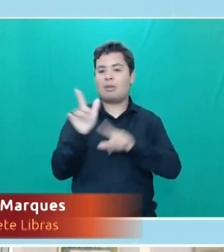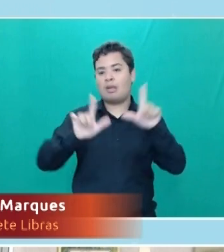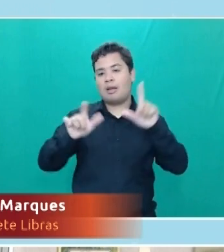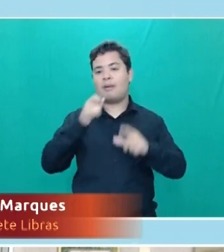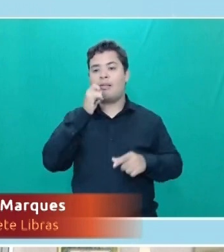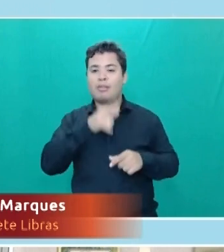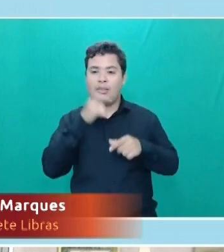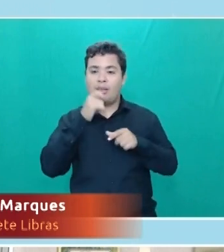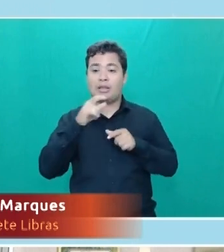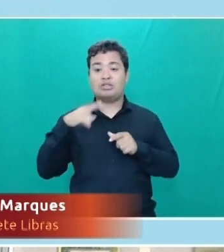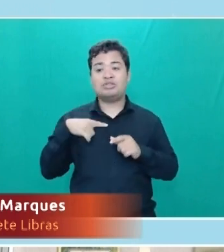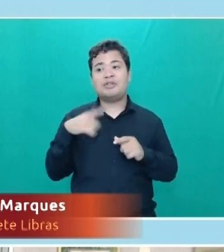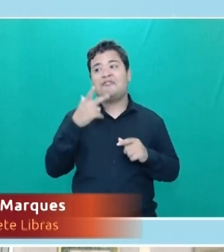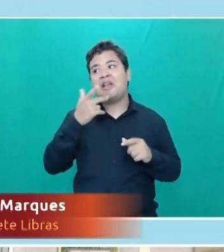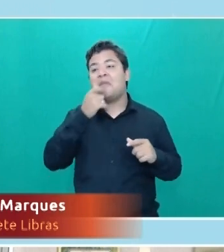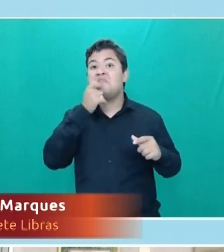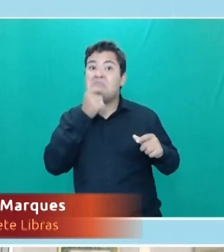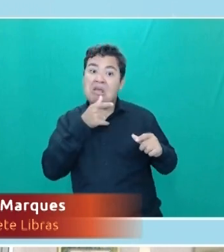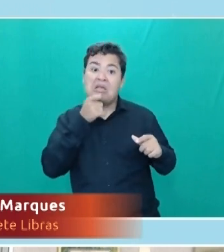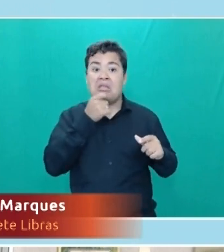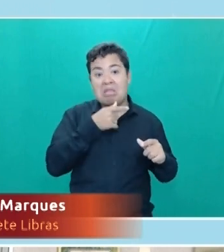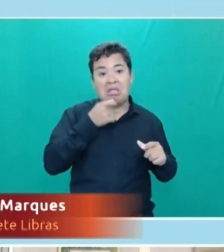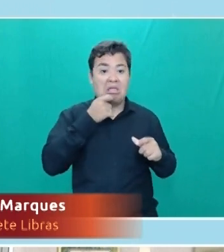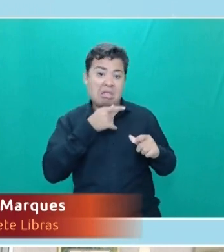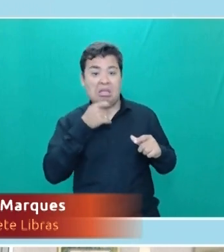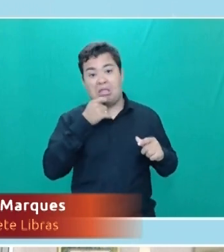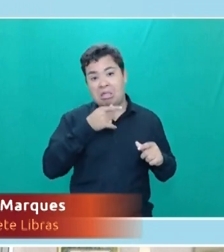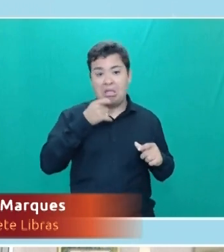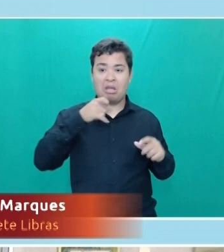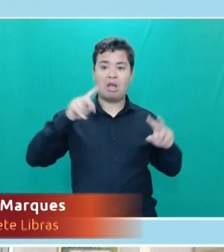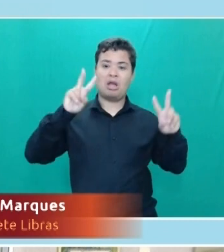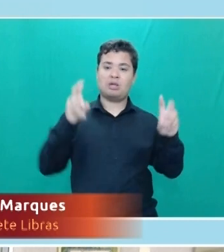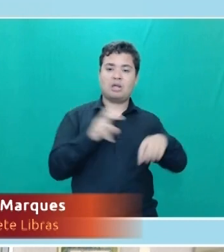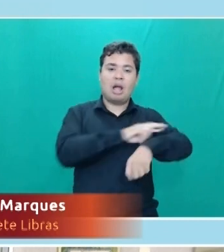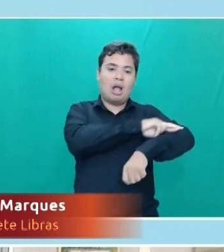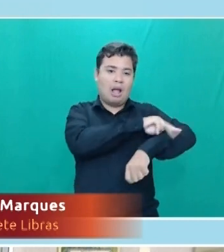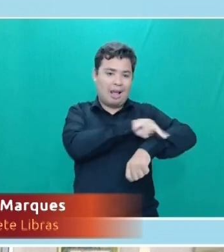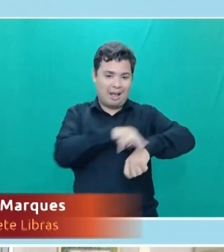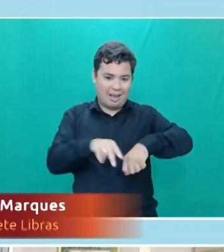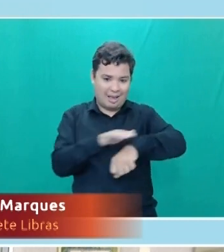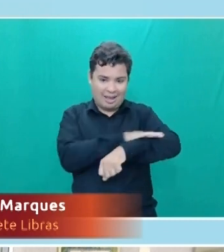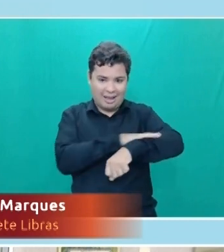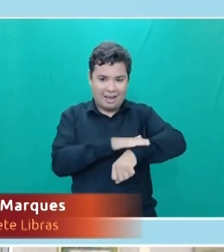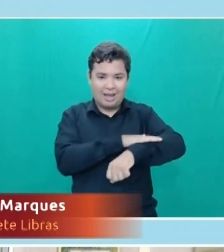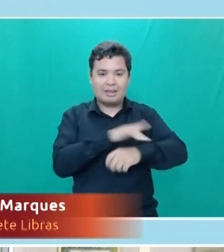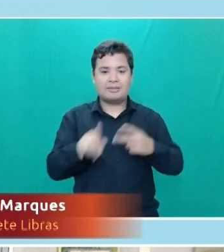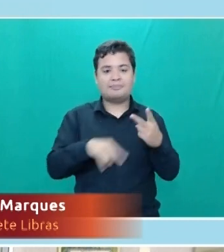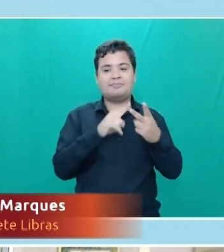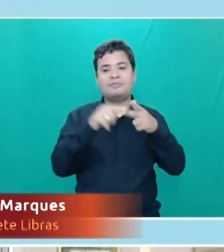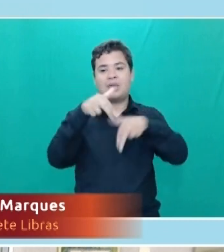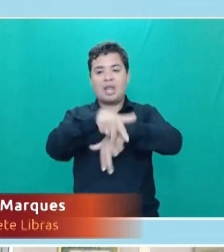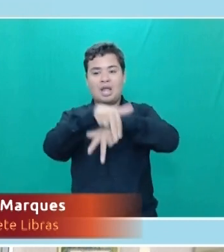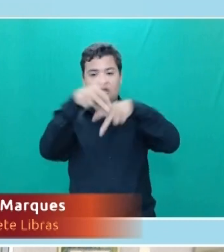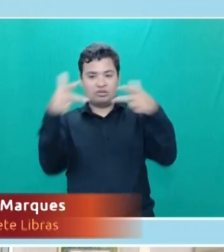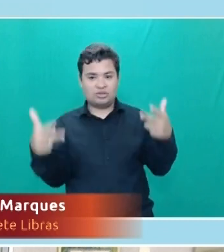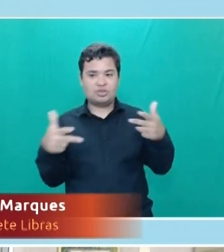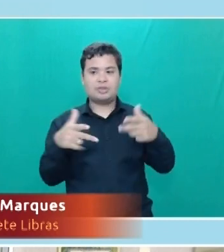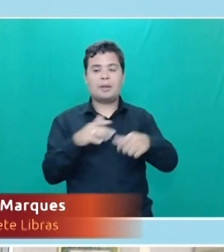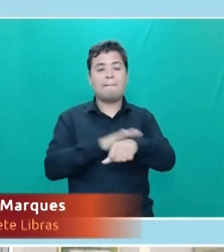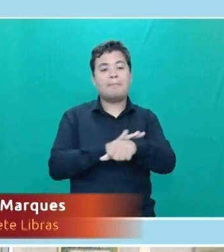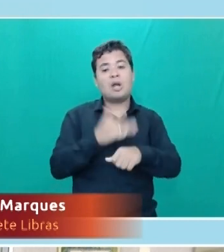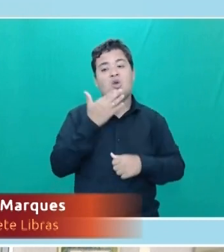muitas aspas aí, viu, gente, piadas, né? Falando sobre cor da pele, falando sobre etnia, falando sobre raça,